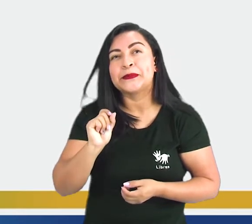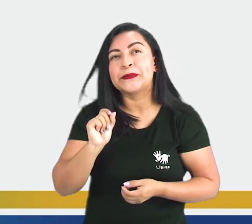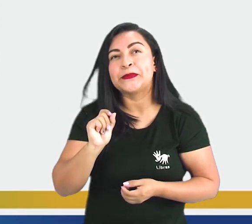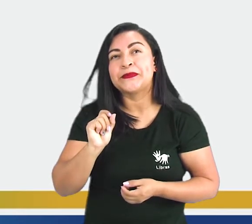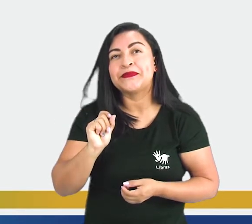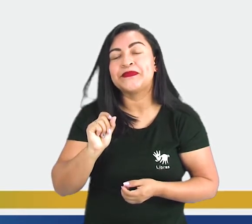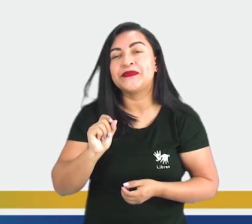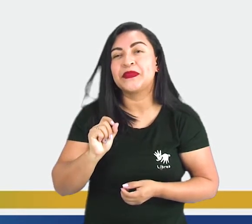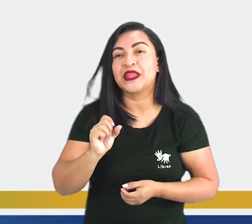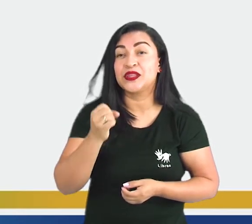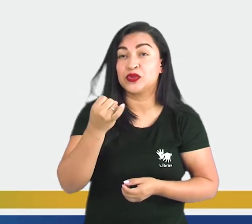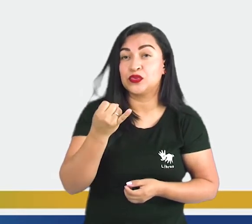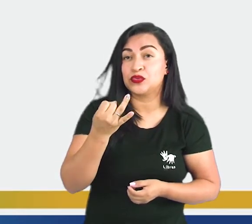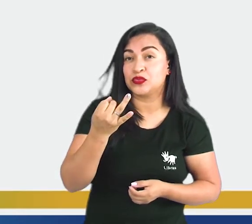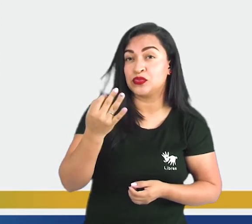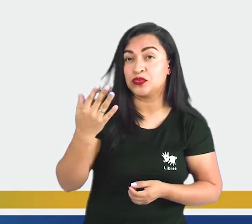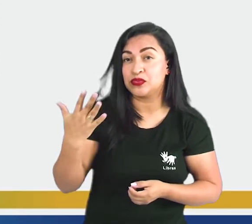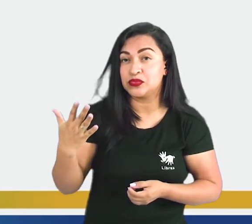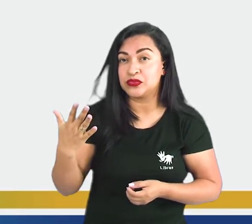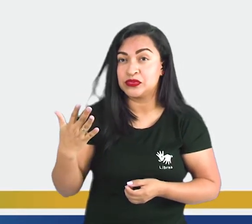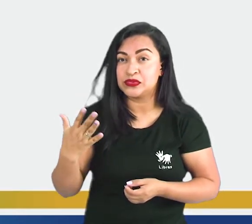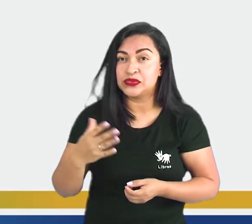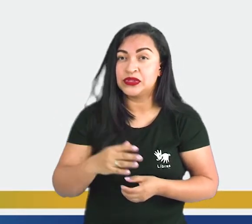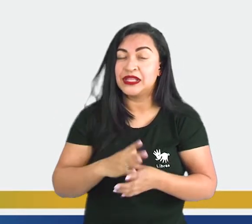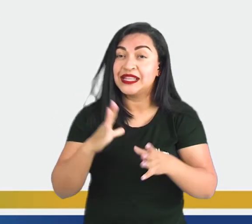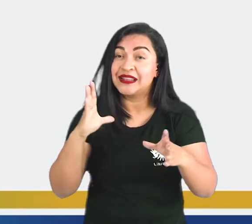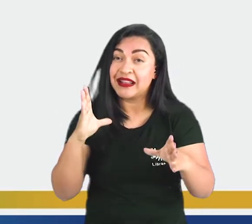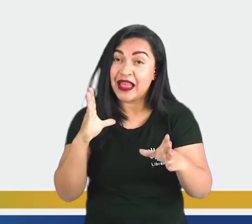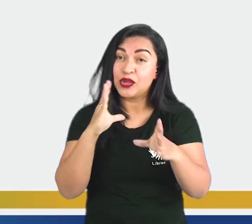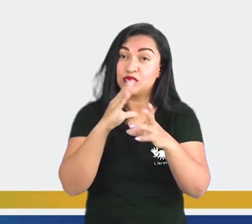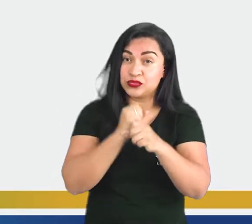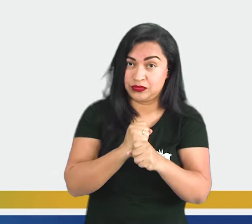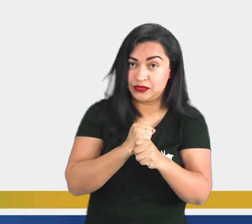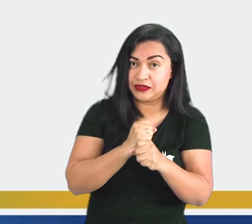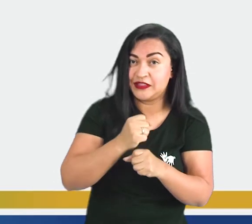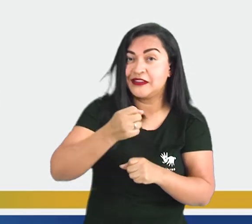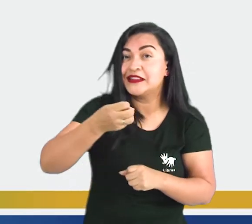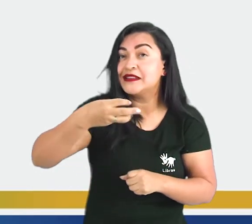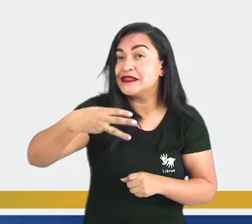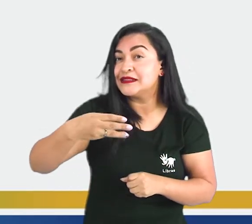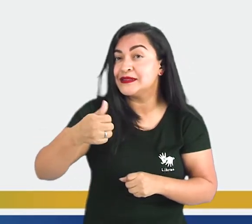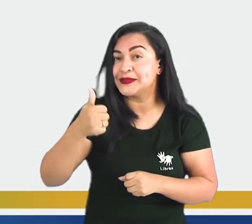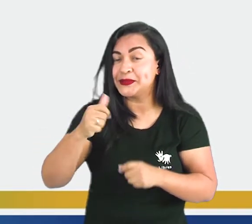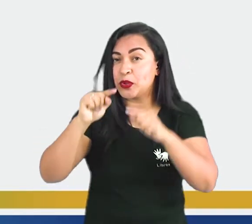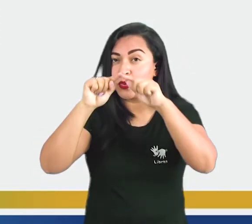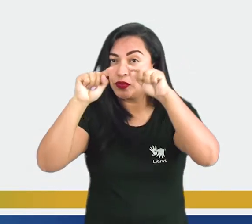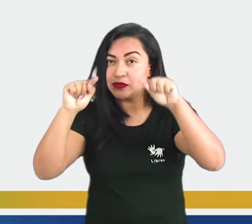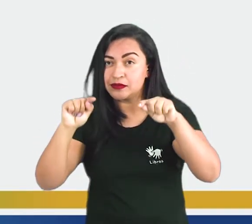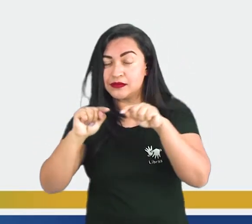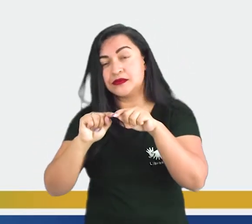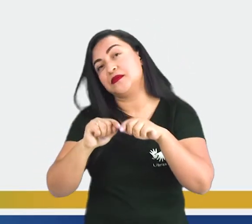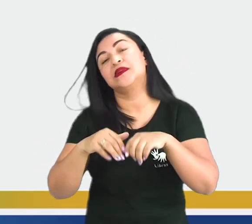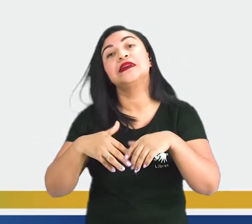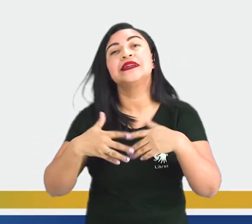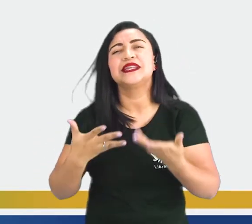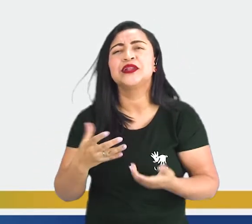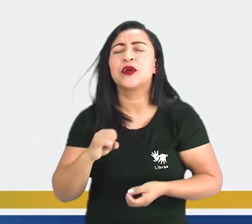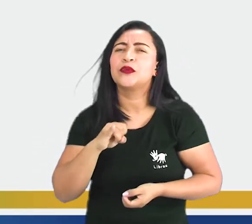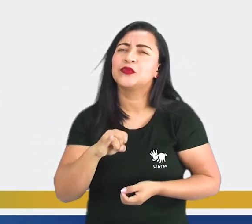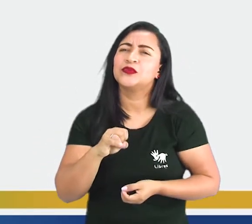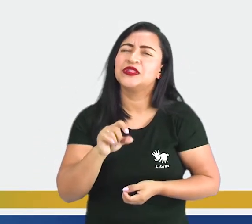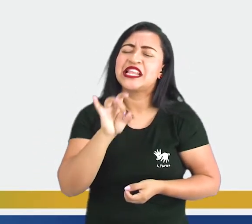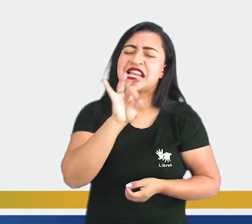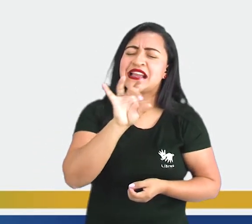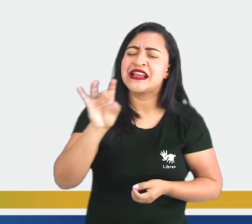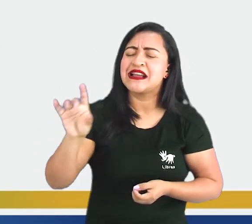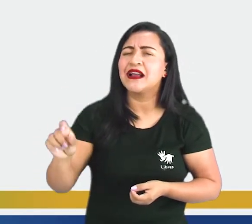sua contagem tem que ser igual a 31 quadradinhos. Bom, mas se cada